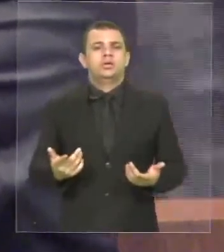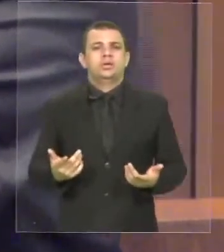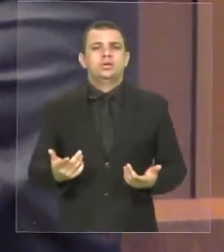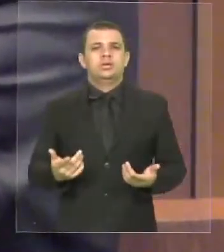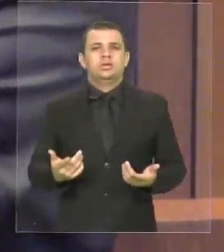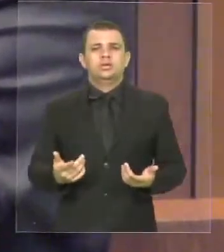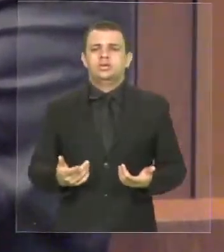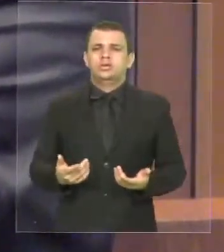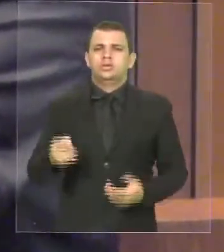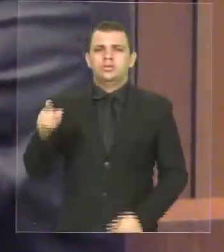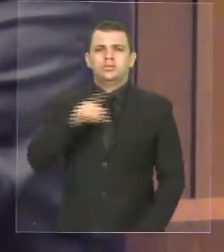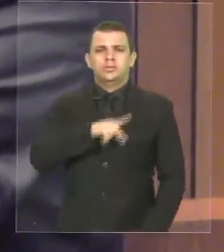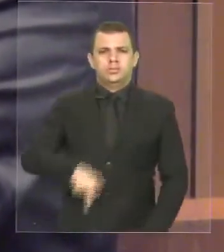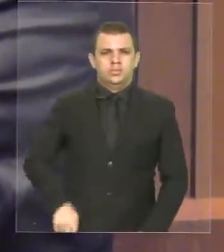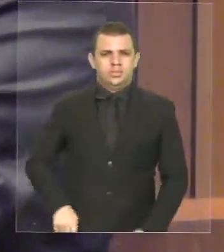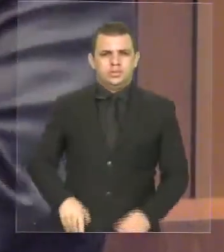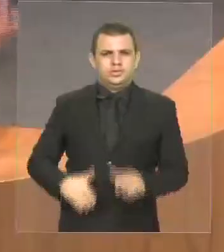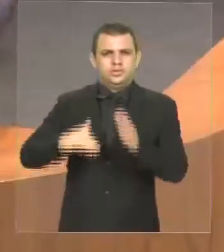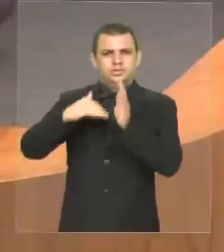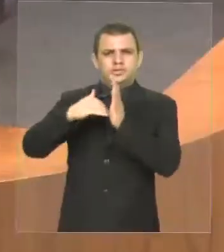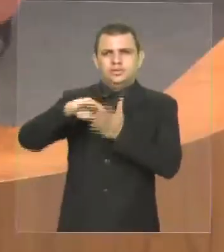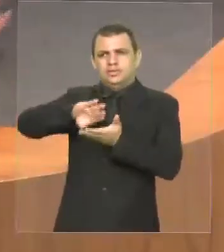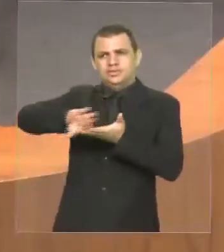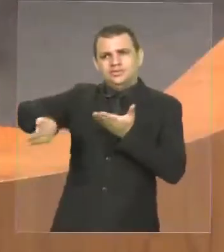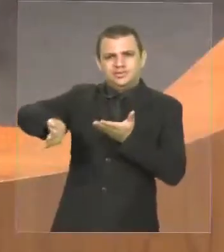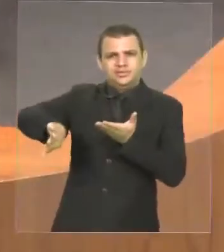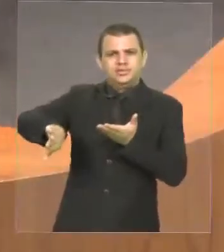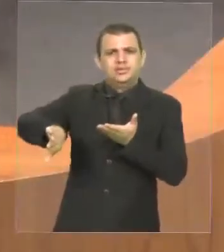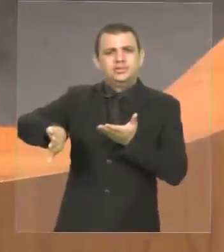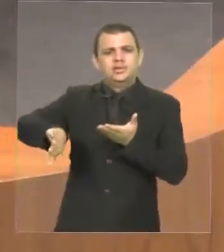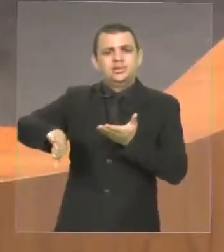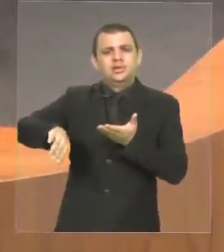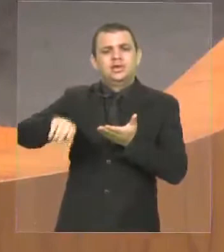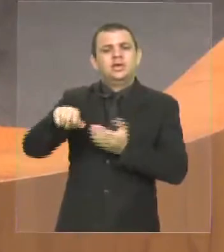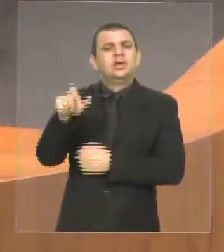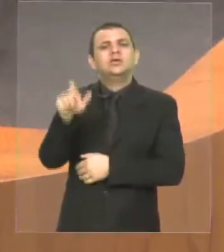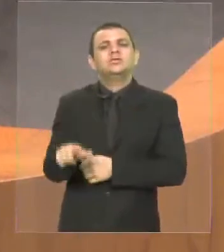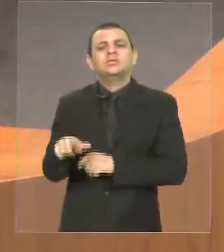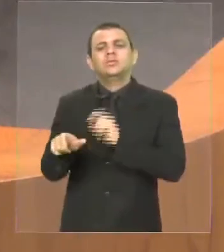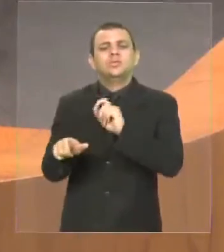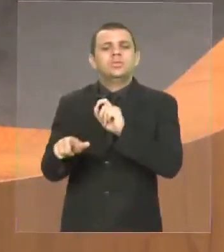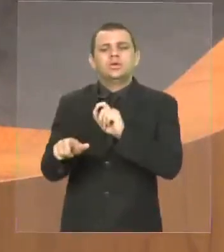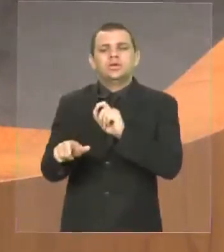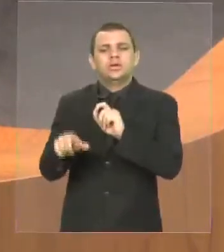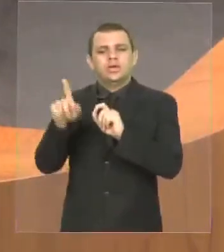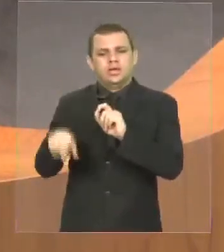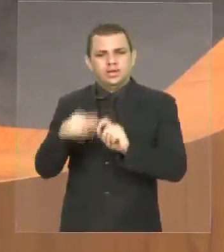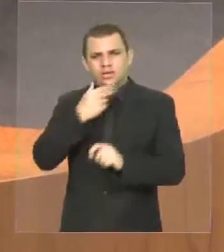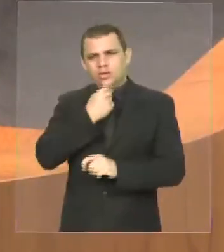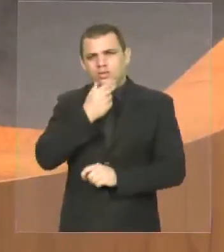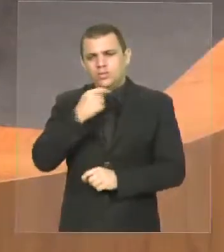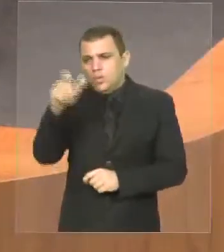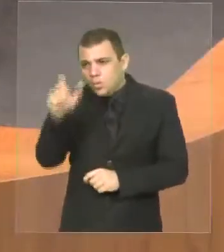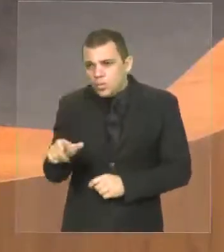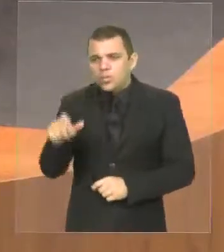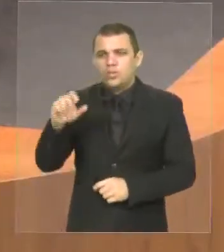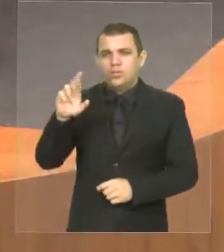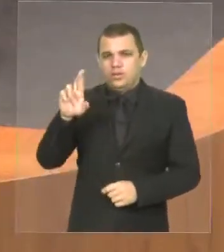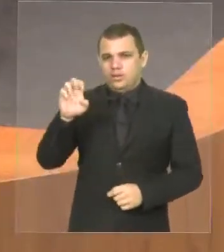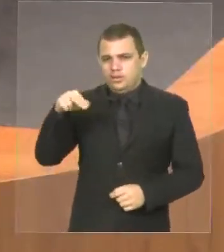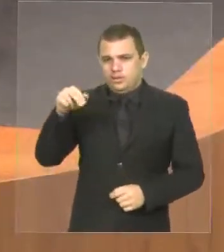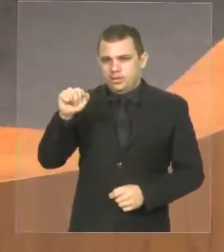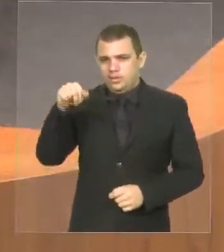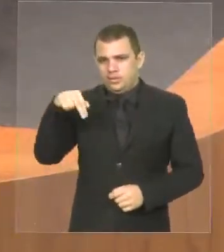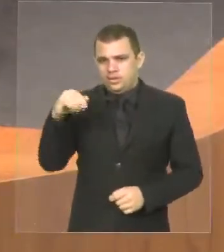afastar um presidente de um poder. Não está se falando aqui na figura do Renan Calheiros, está a figura